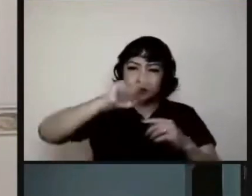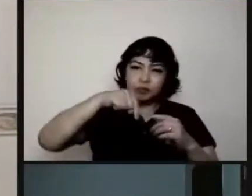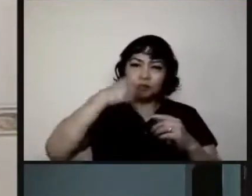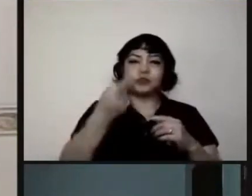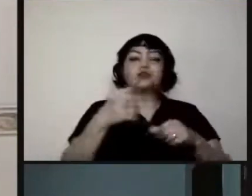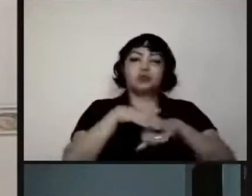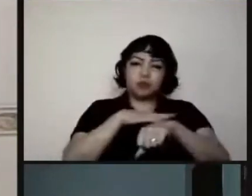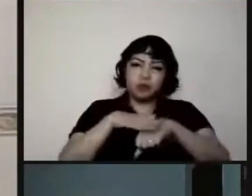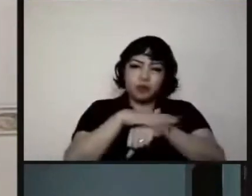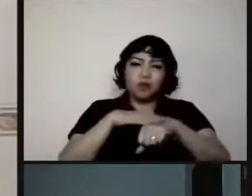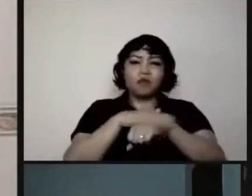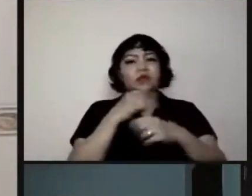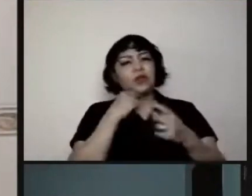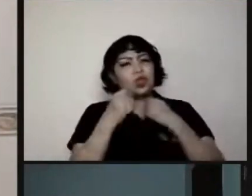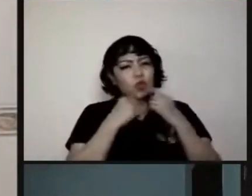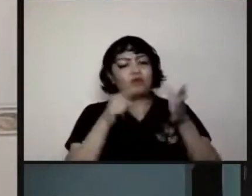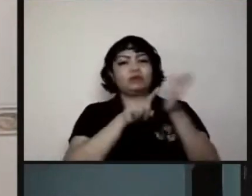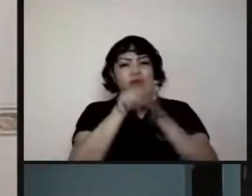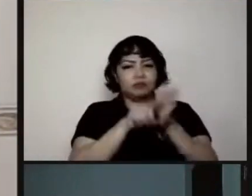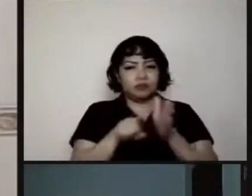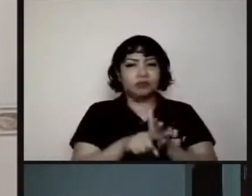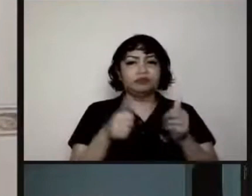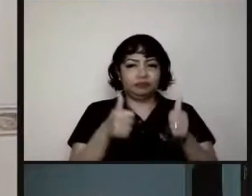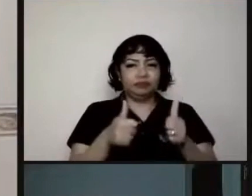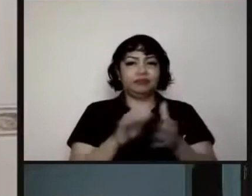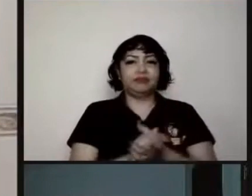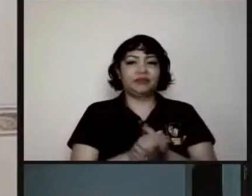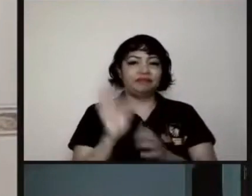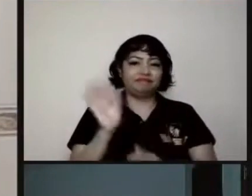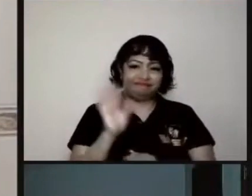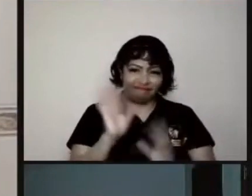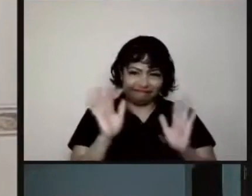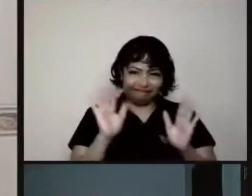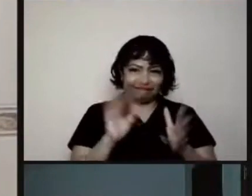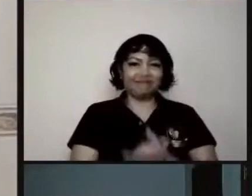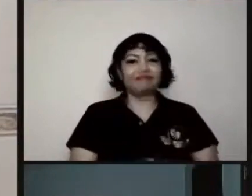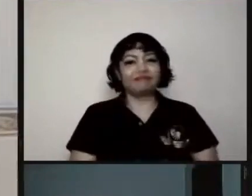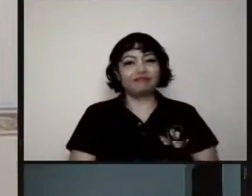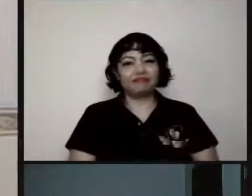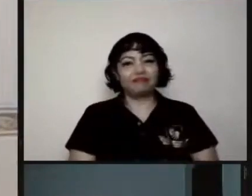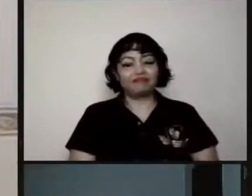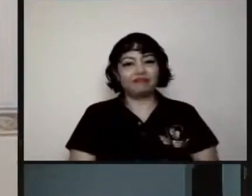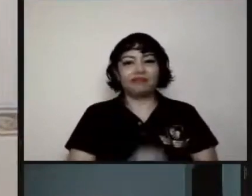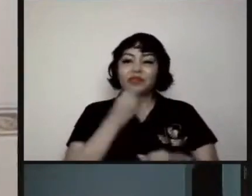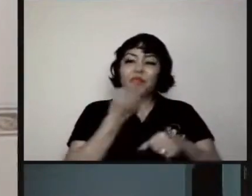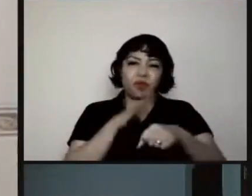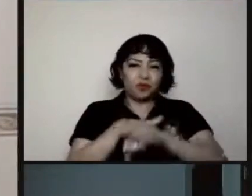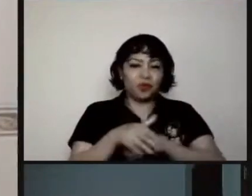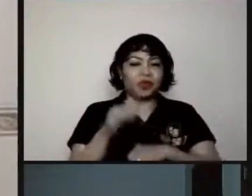com ela, tirar dúvidas, tá bom? Então, até já, gente. Boa noite, Fabi.